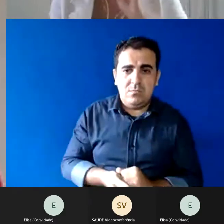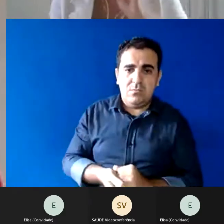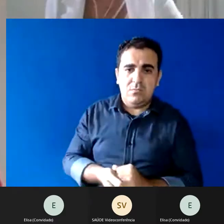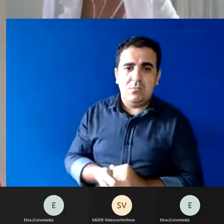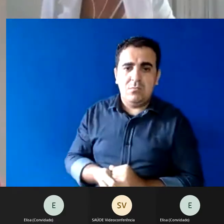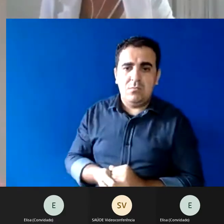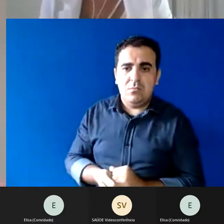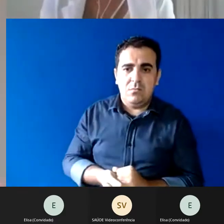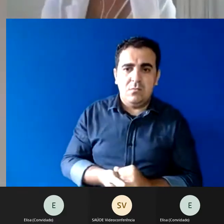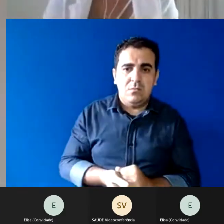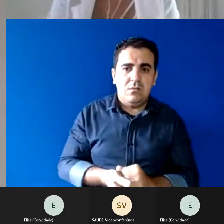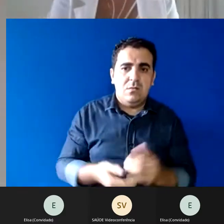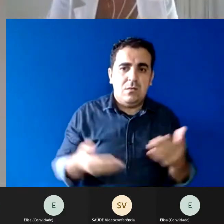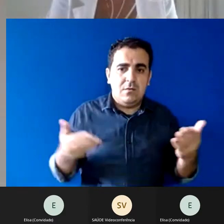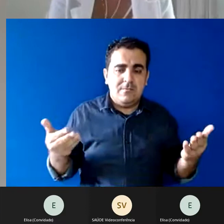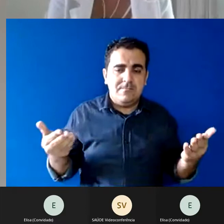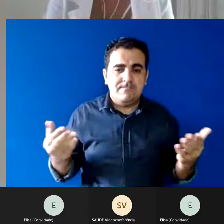infantil.